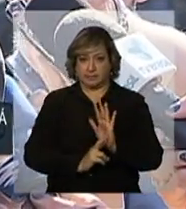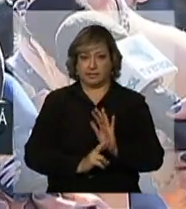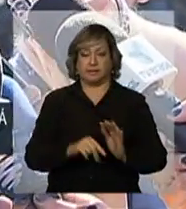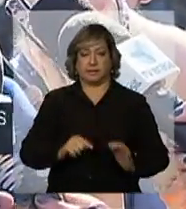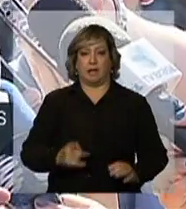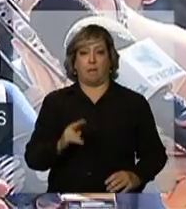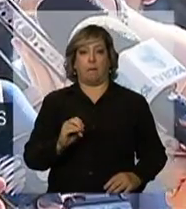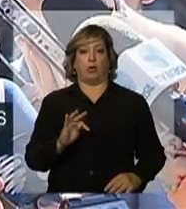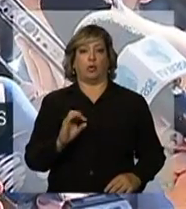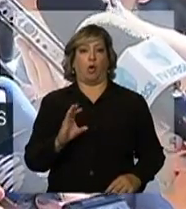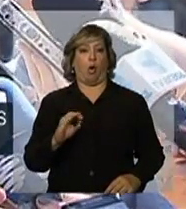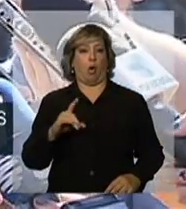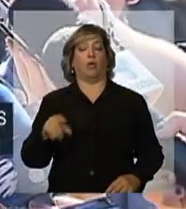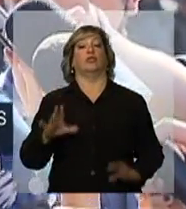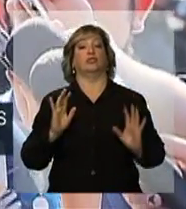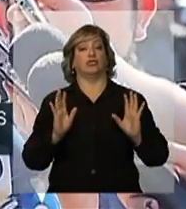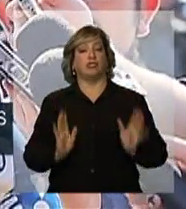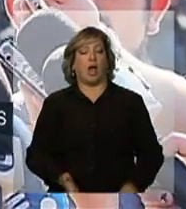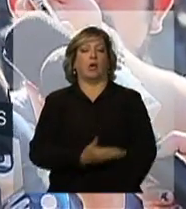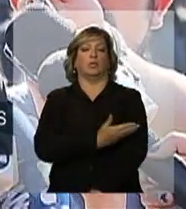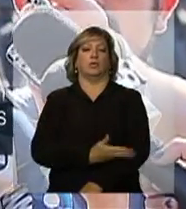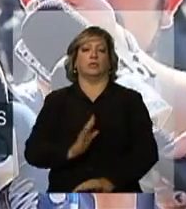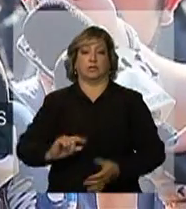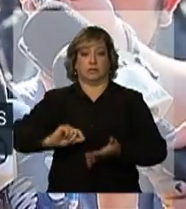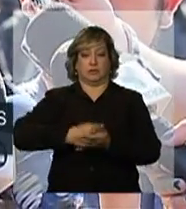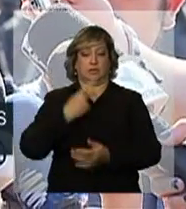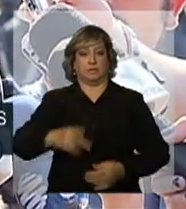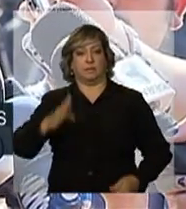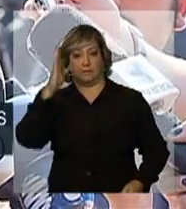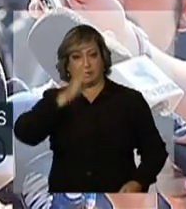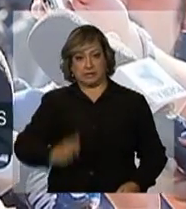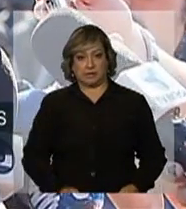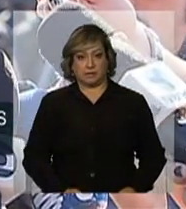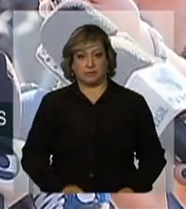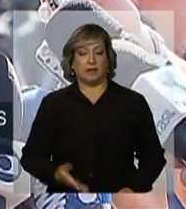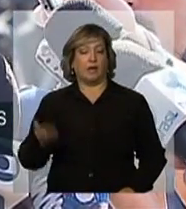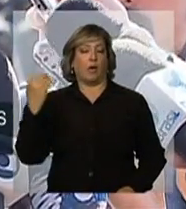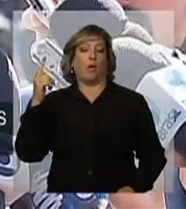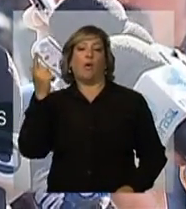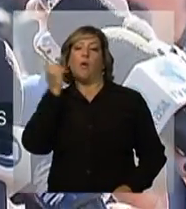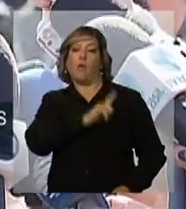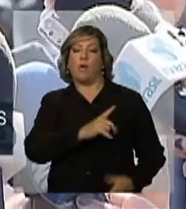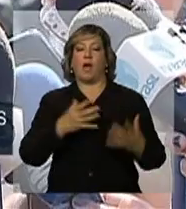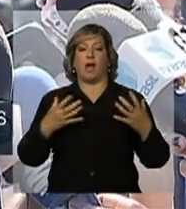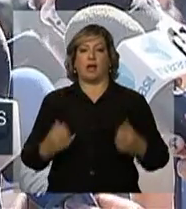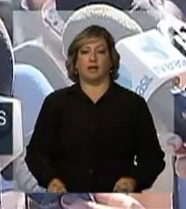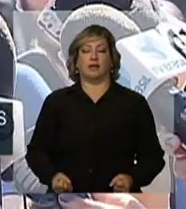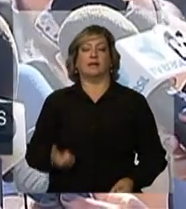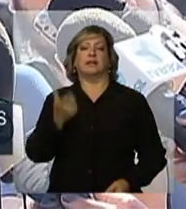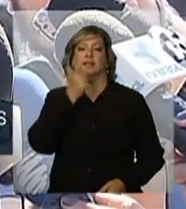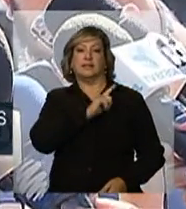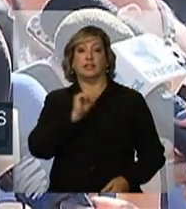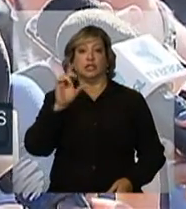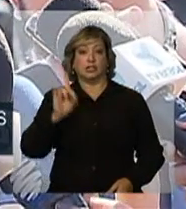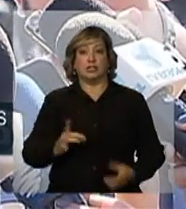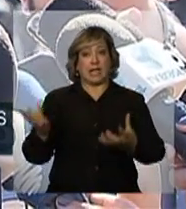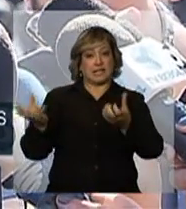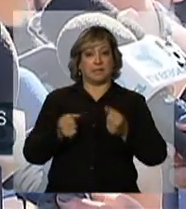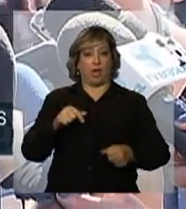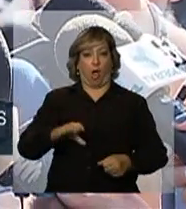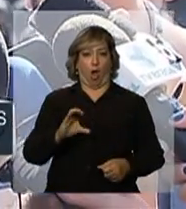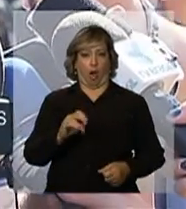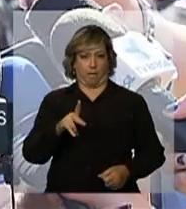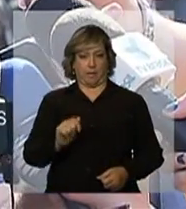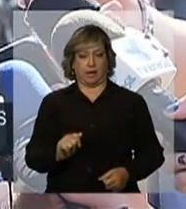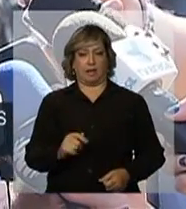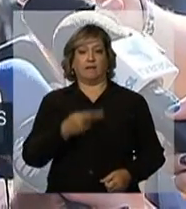a FIFA tem um protocolo já consagrado e assinado pelo Brasil, assim que o Brasil ganhou o privilégio, o direito de sediar a Copa, que